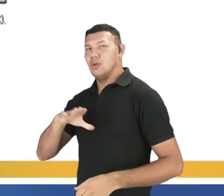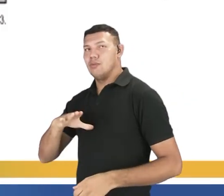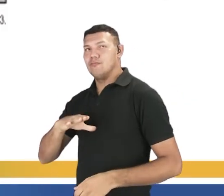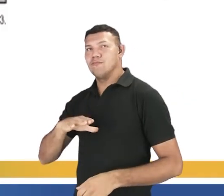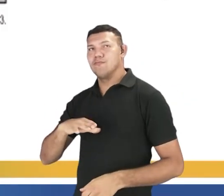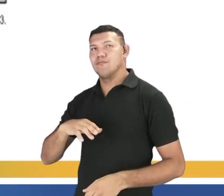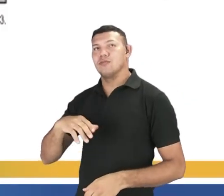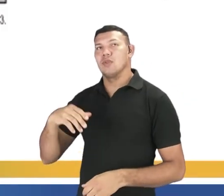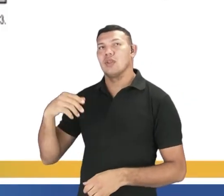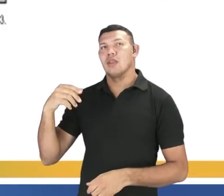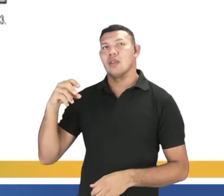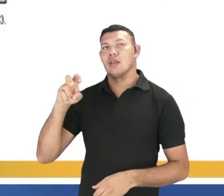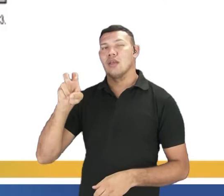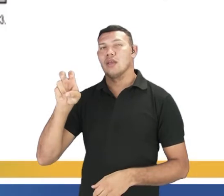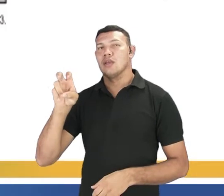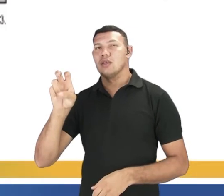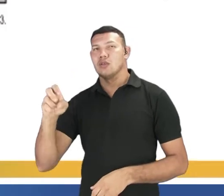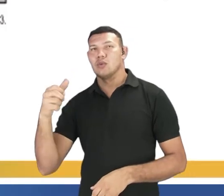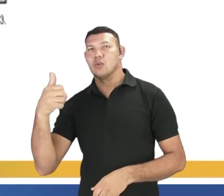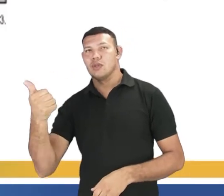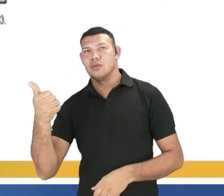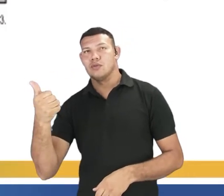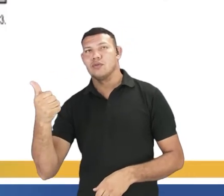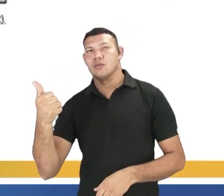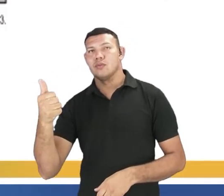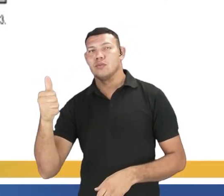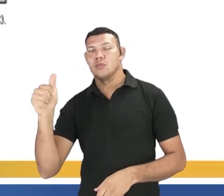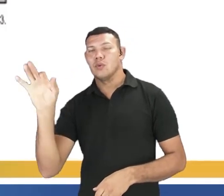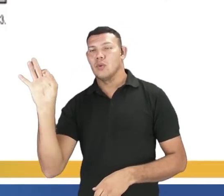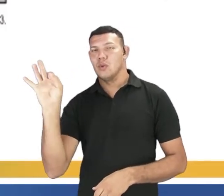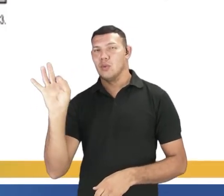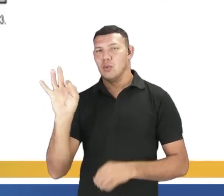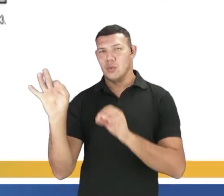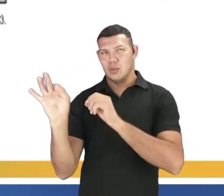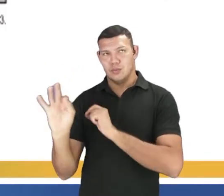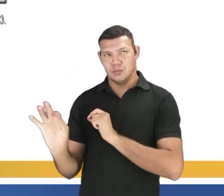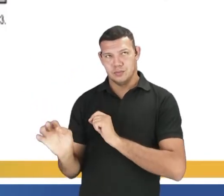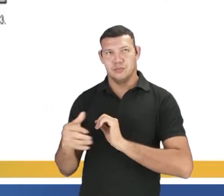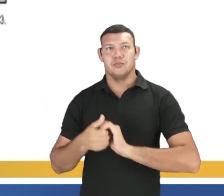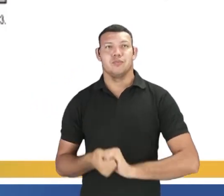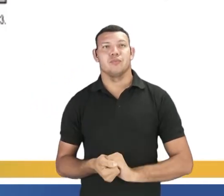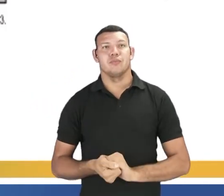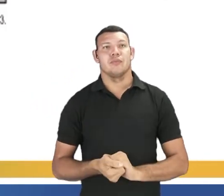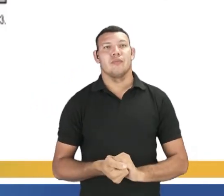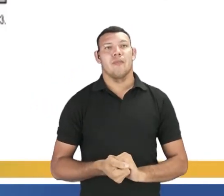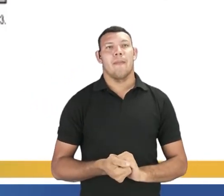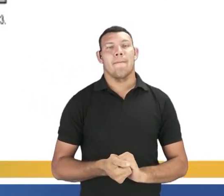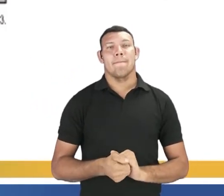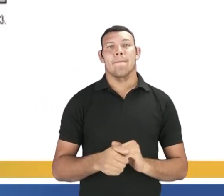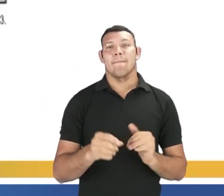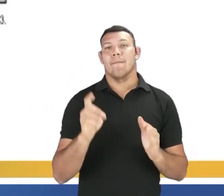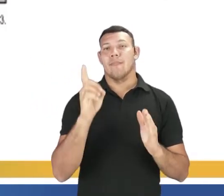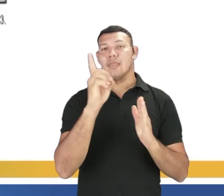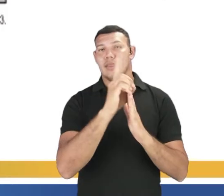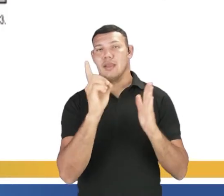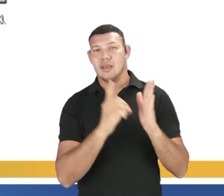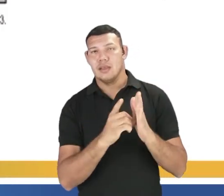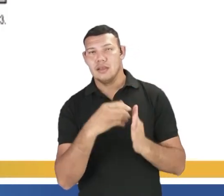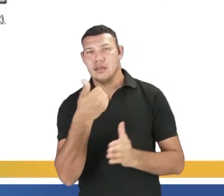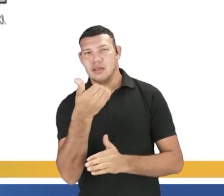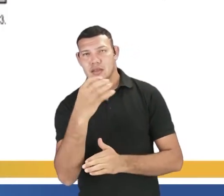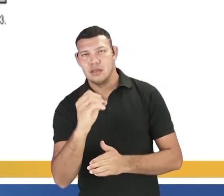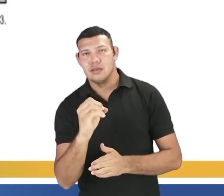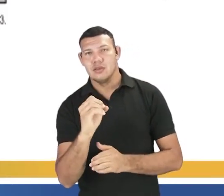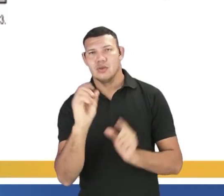de 50, né, a população rural 64% e a urbana 36%. Na década de 60, né,